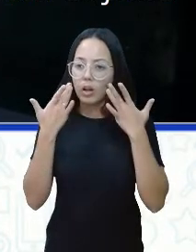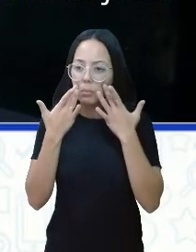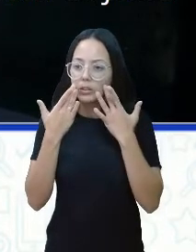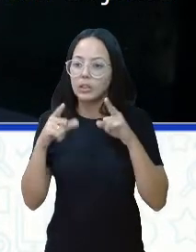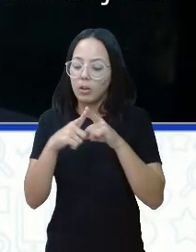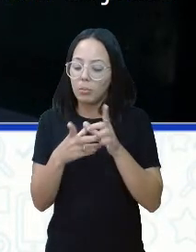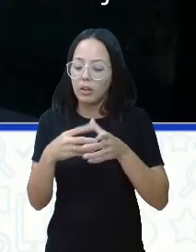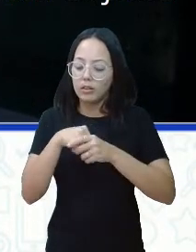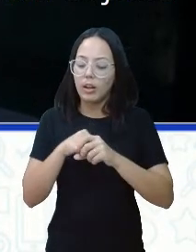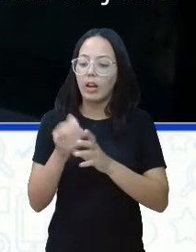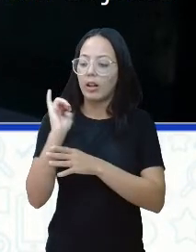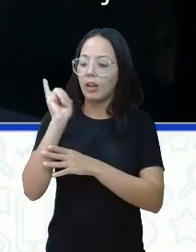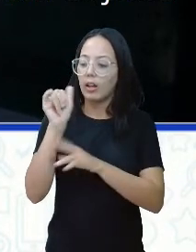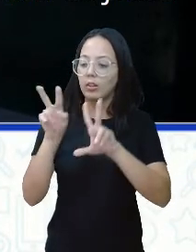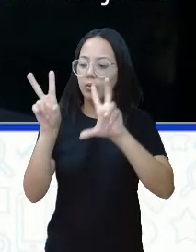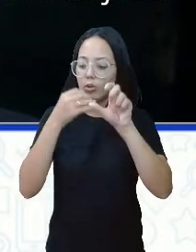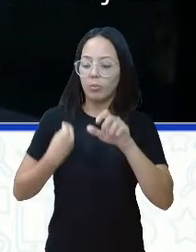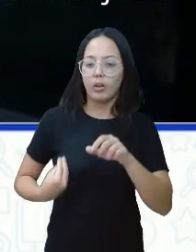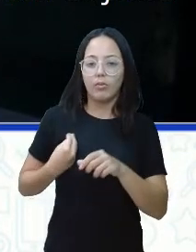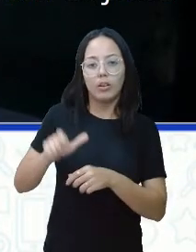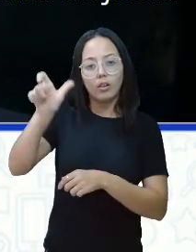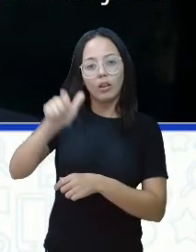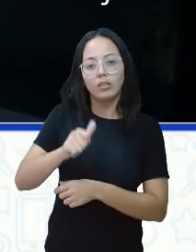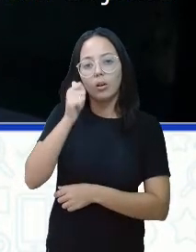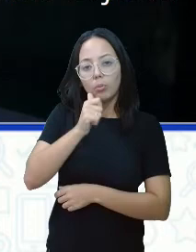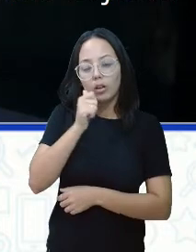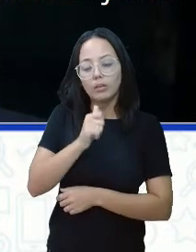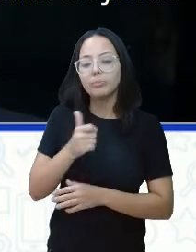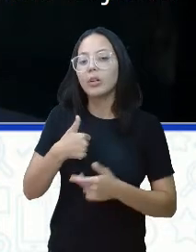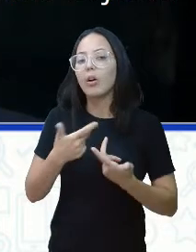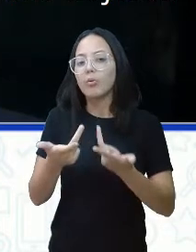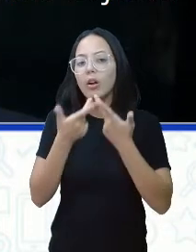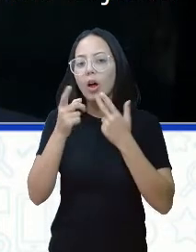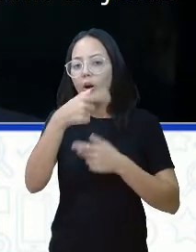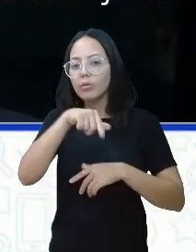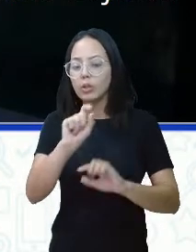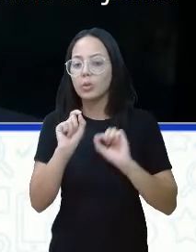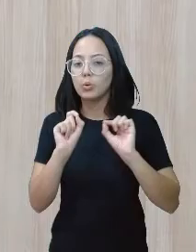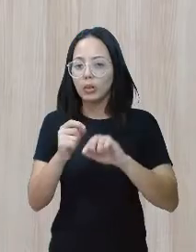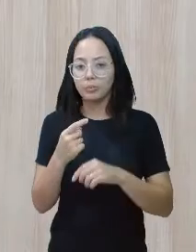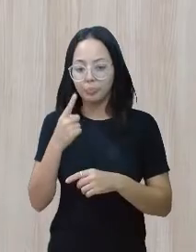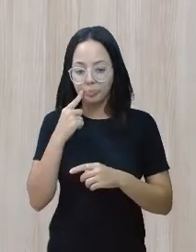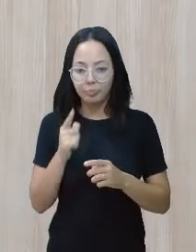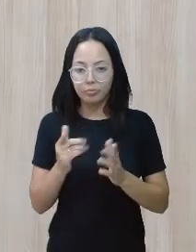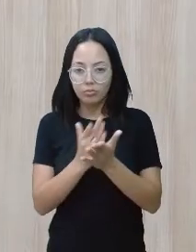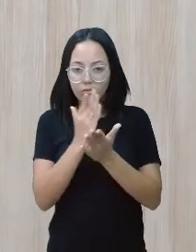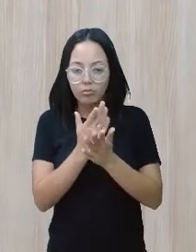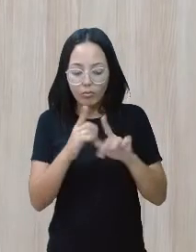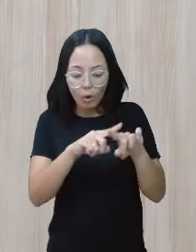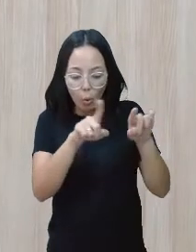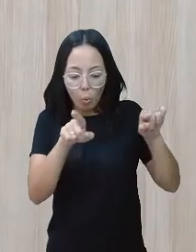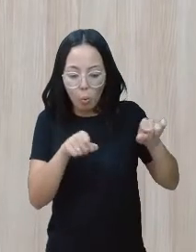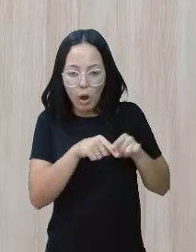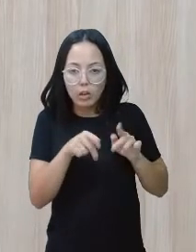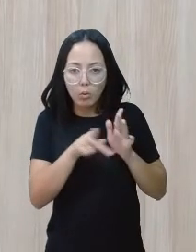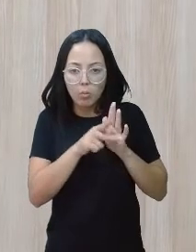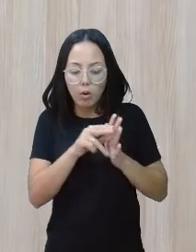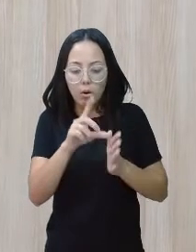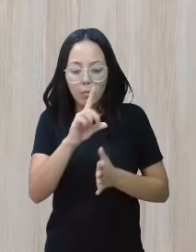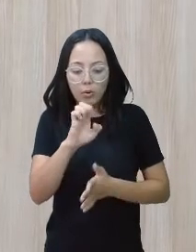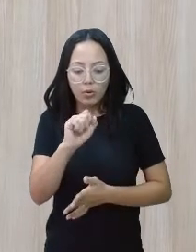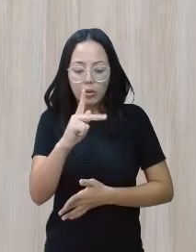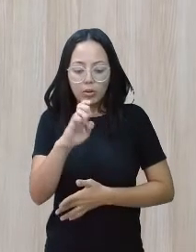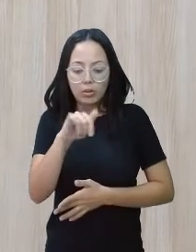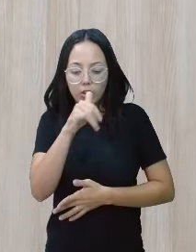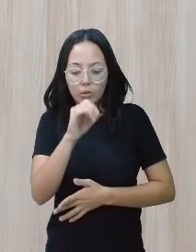compõem a narrativa sobre a vida e obra da Carolina. Então, o que eu quero dizer assim é que o Quarto de Despejo, que é a obra mais famosa de Carolina, ela